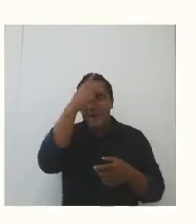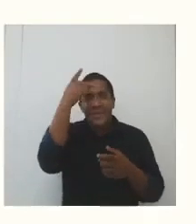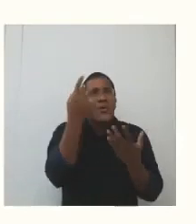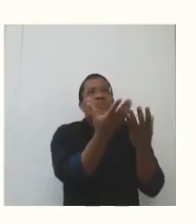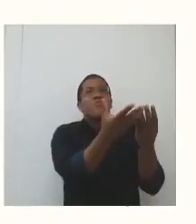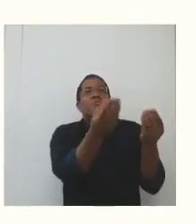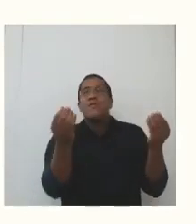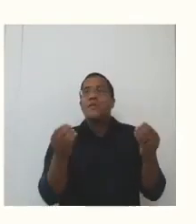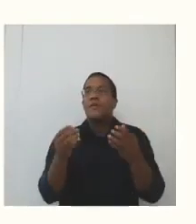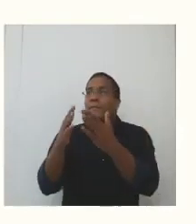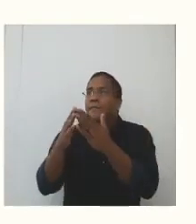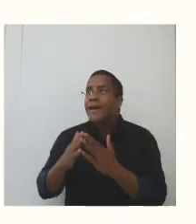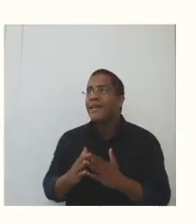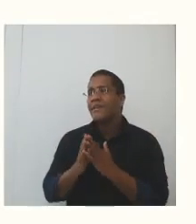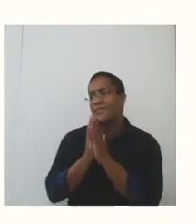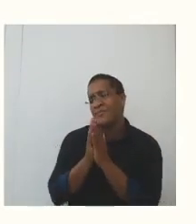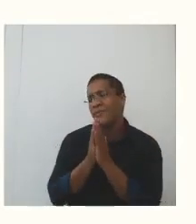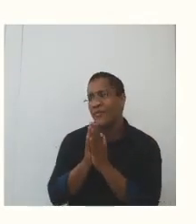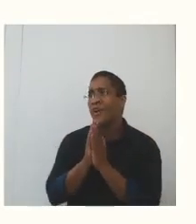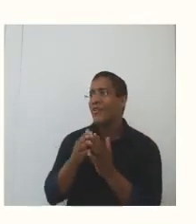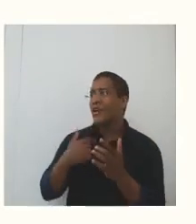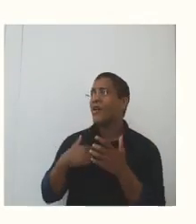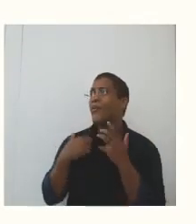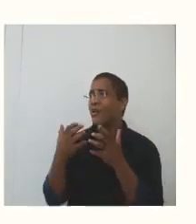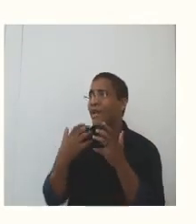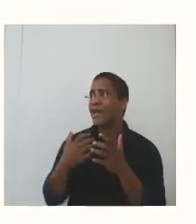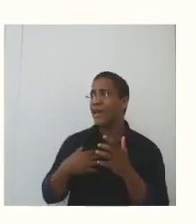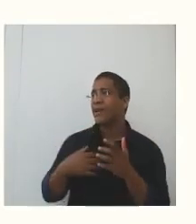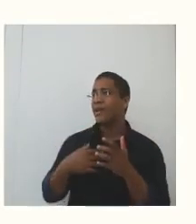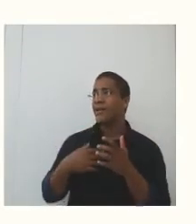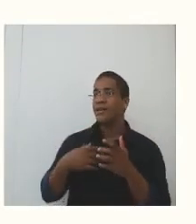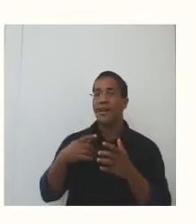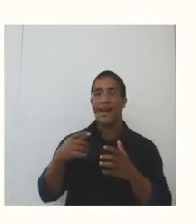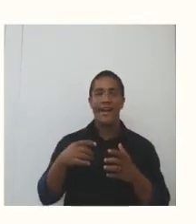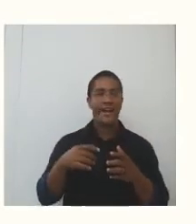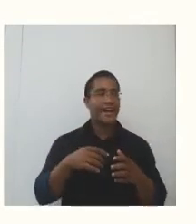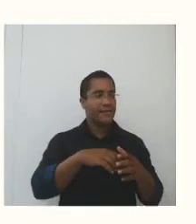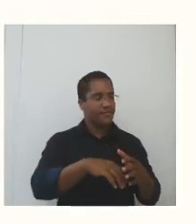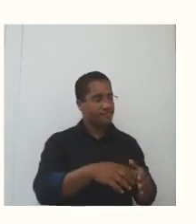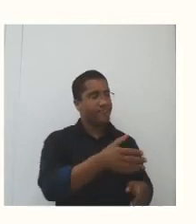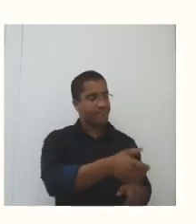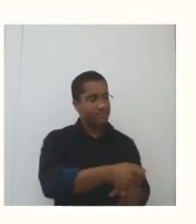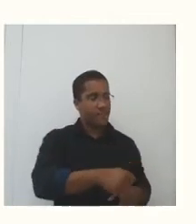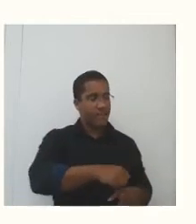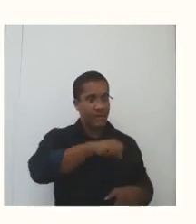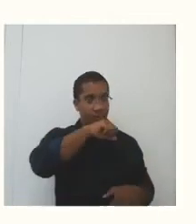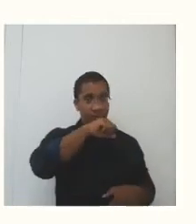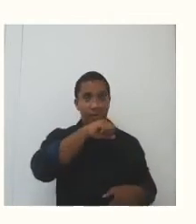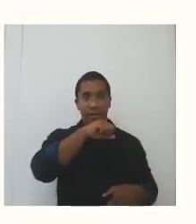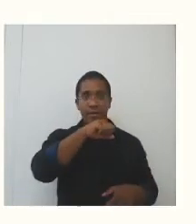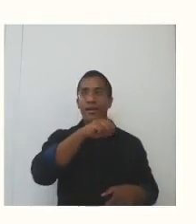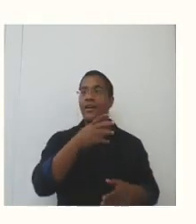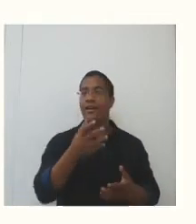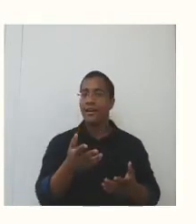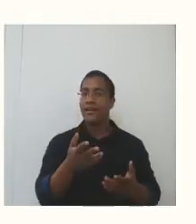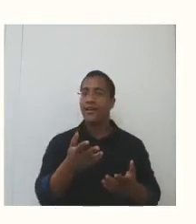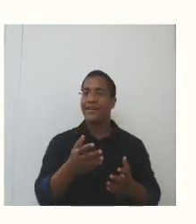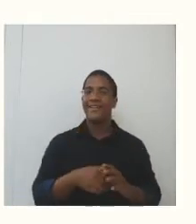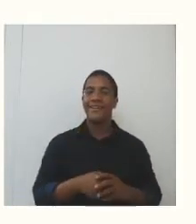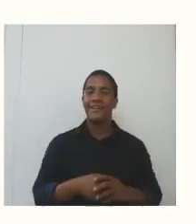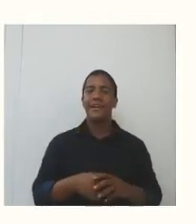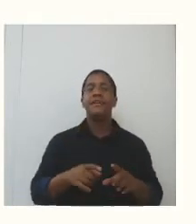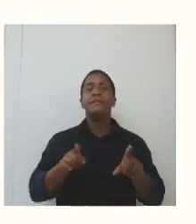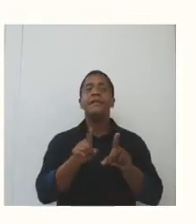né, uma oportunidade a Dom João. Tudo certo? Bom, então sendo assim, pessoal, vamos ter também o crescimento